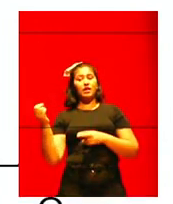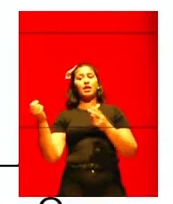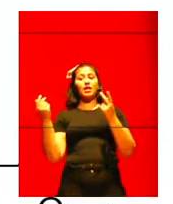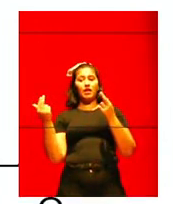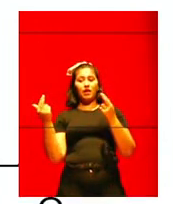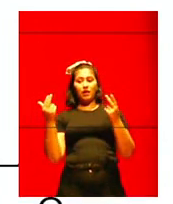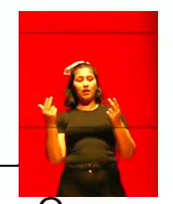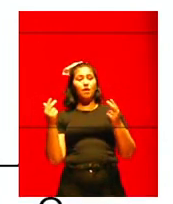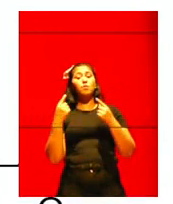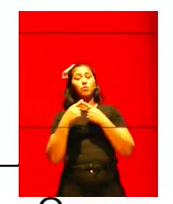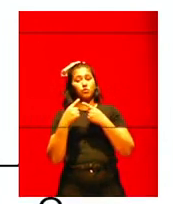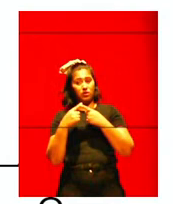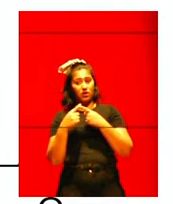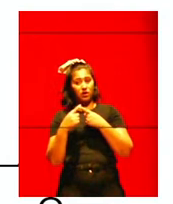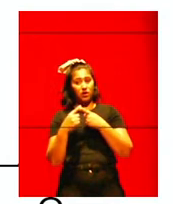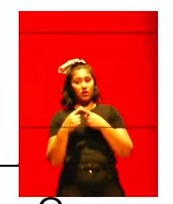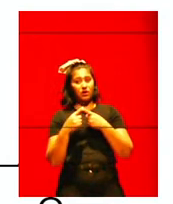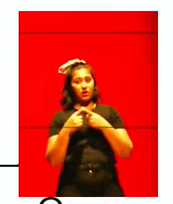Heterogênea, por quê?